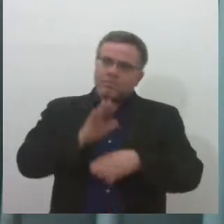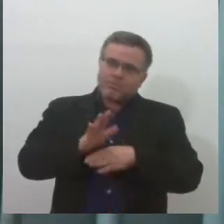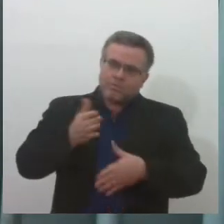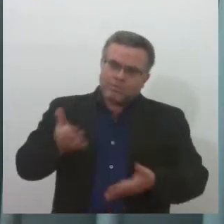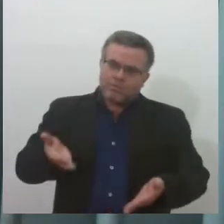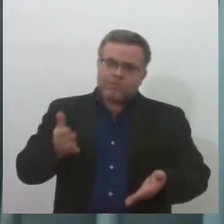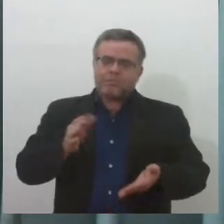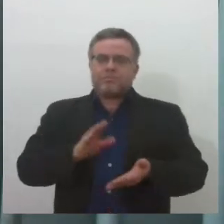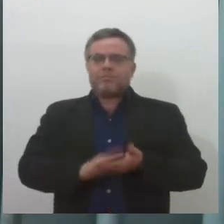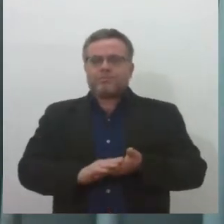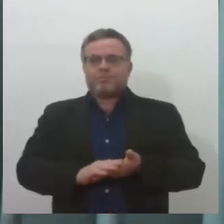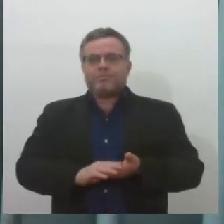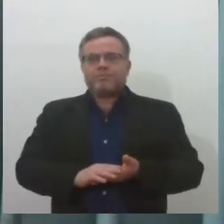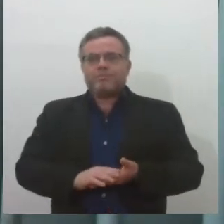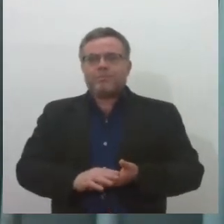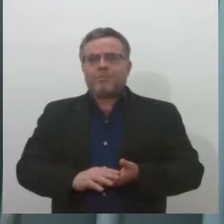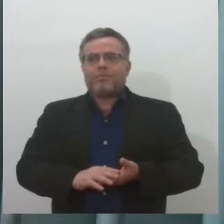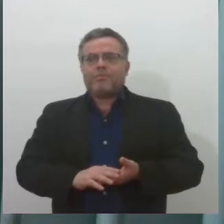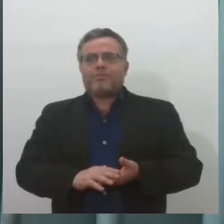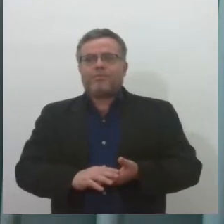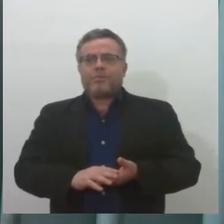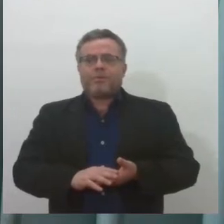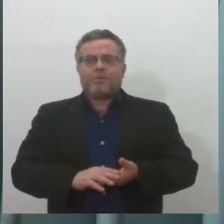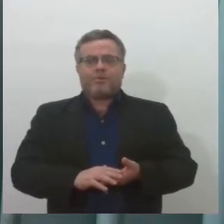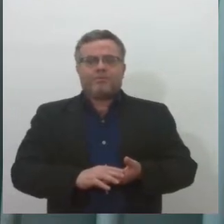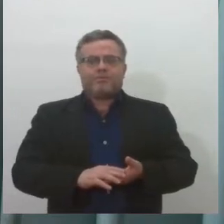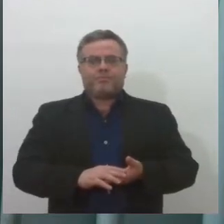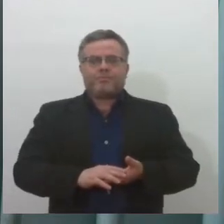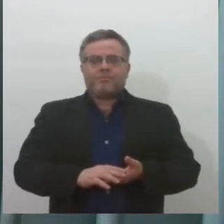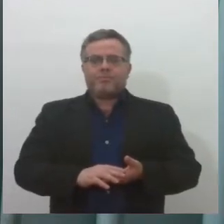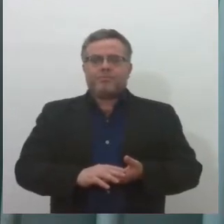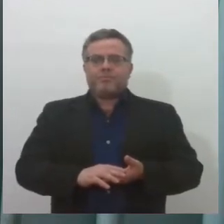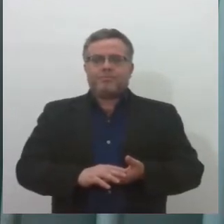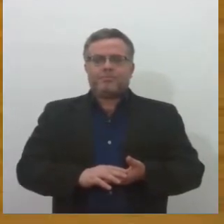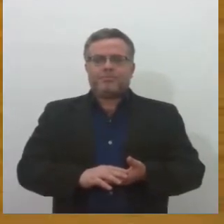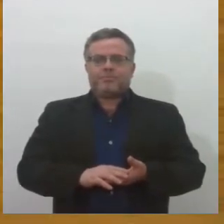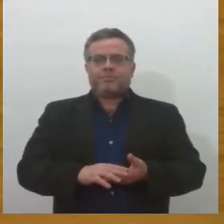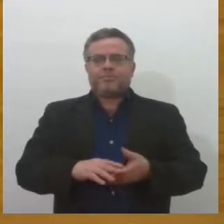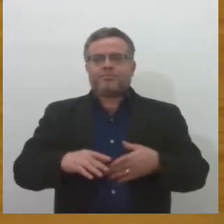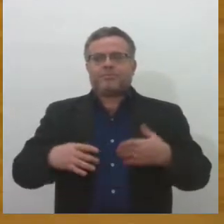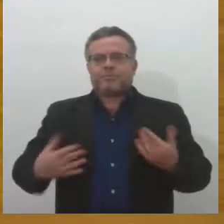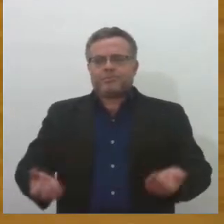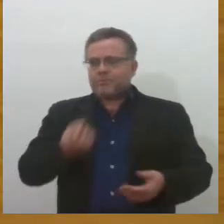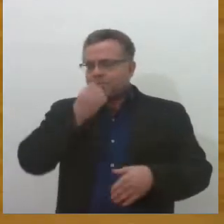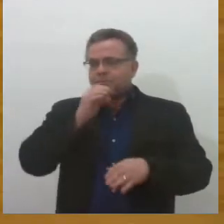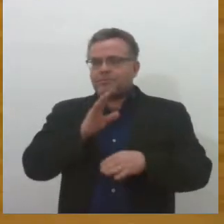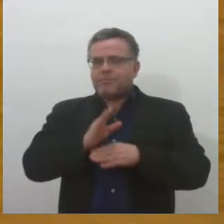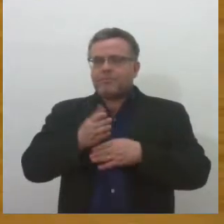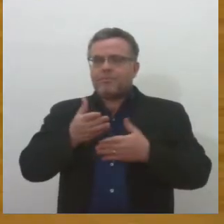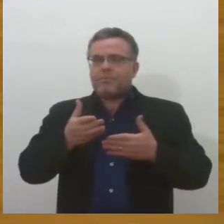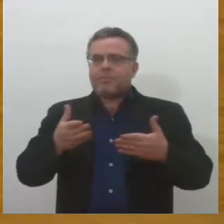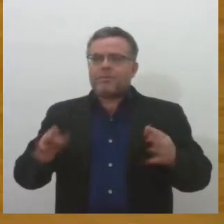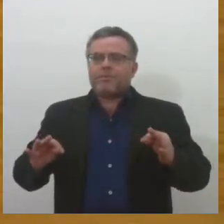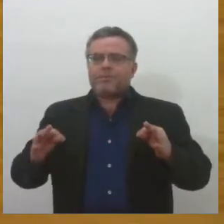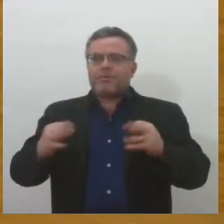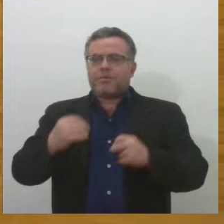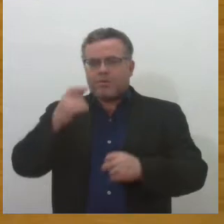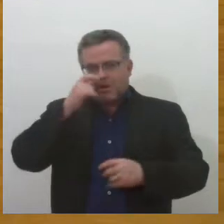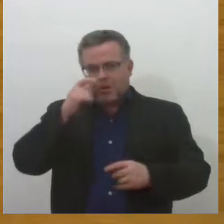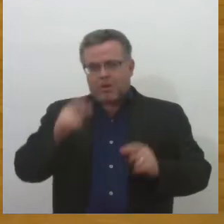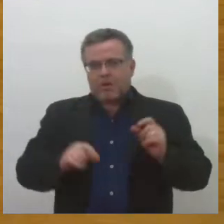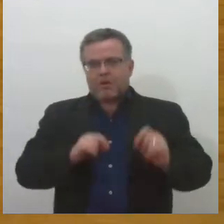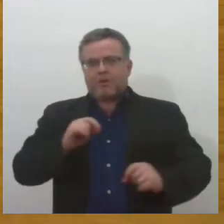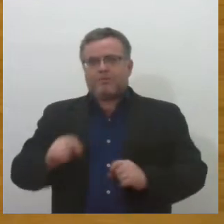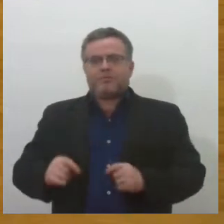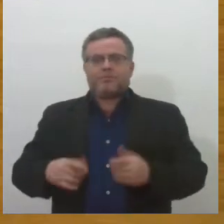Denise Quais as informações para hoje o Olá Thiago boa tarde para você Boa tarde a todos é